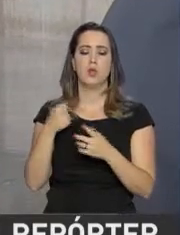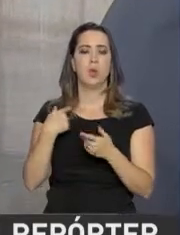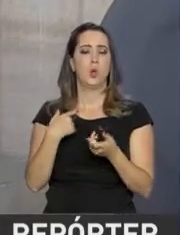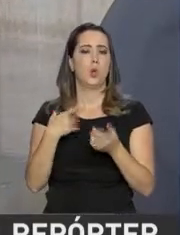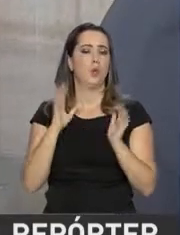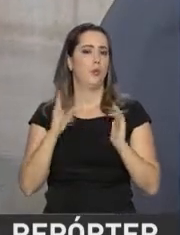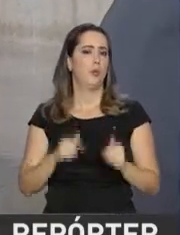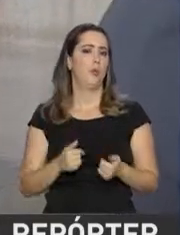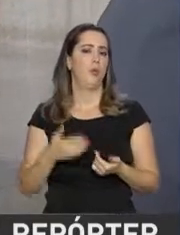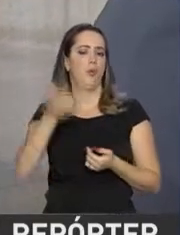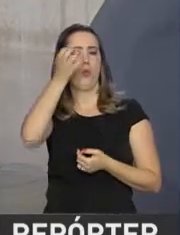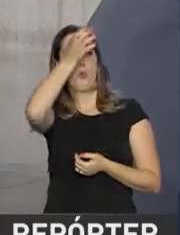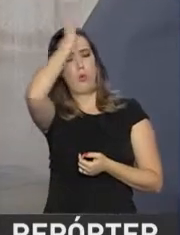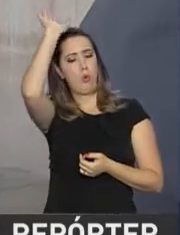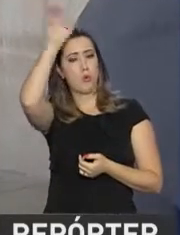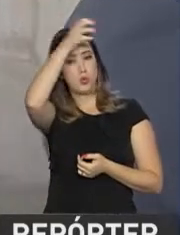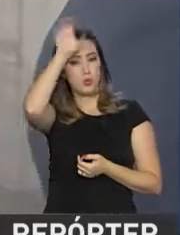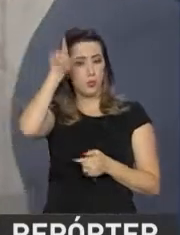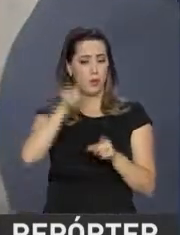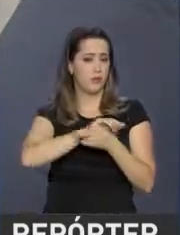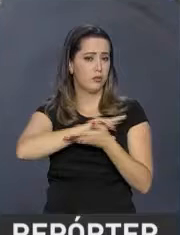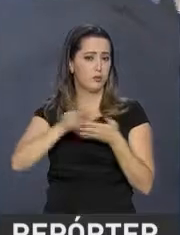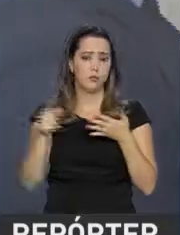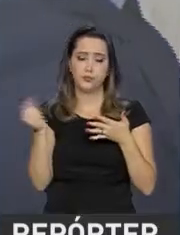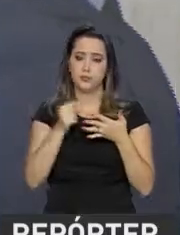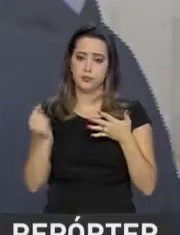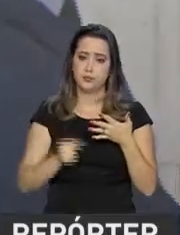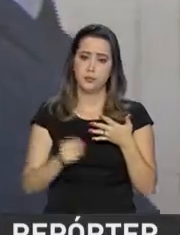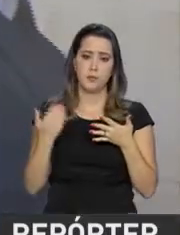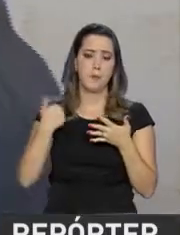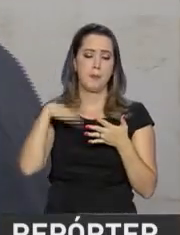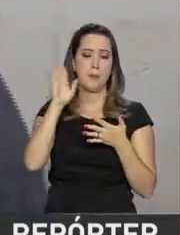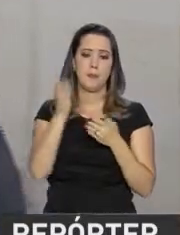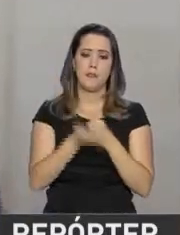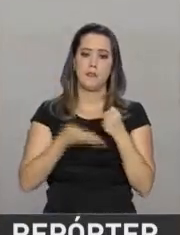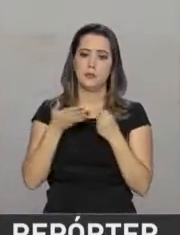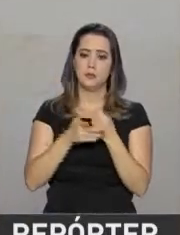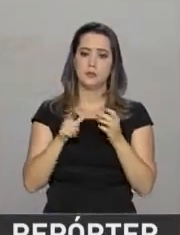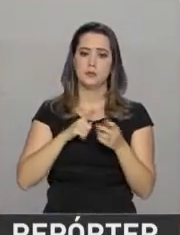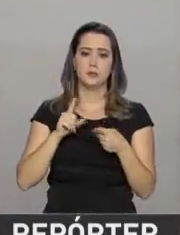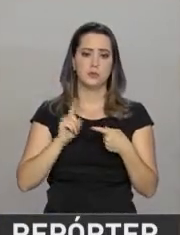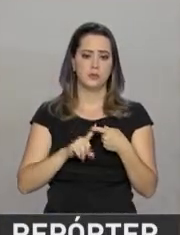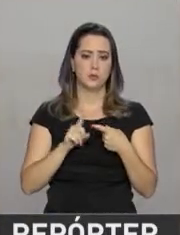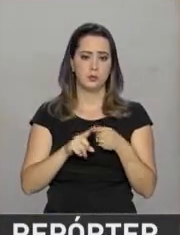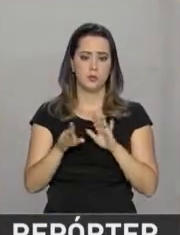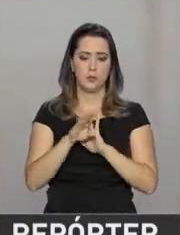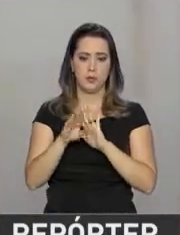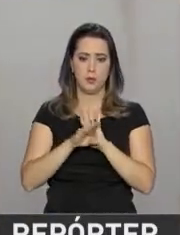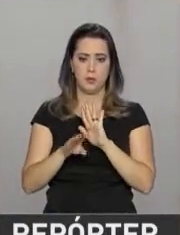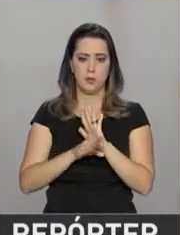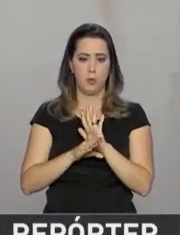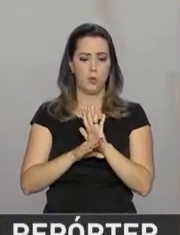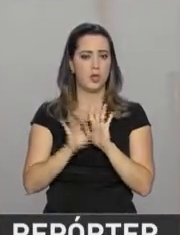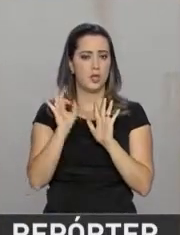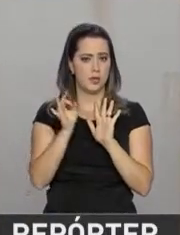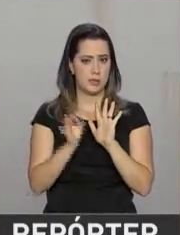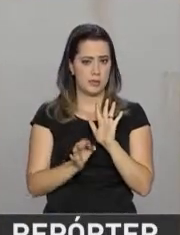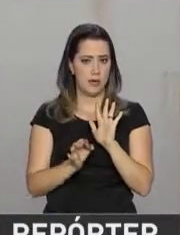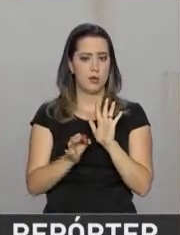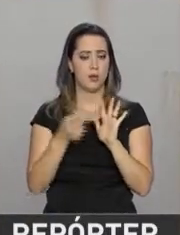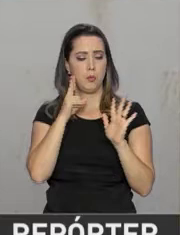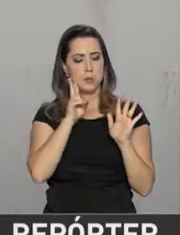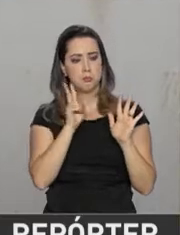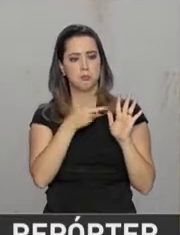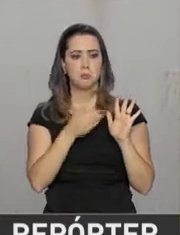corpo de bombeiros enfim são várias coisas mas basicamente ele precisa ter um programa terapêutico para que seja